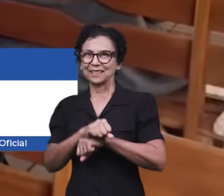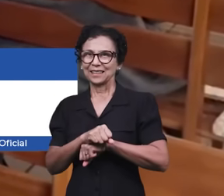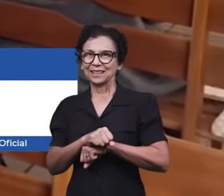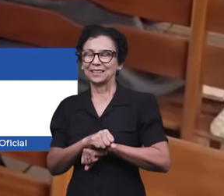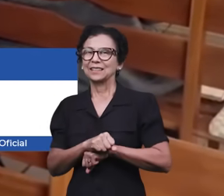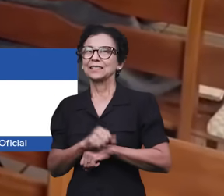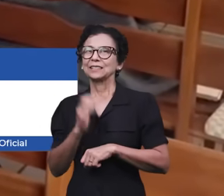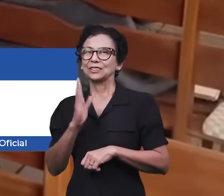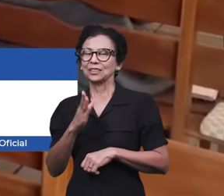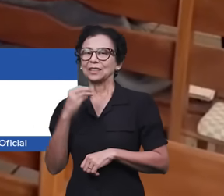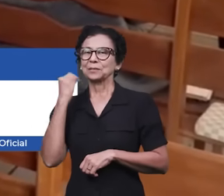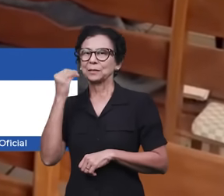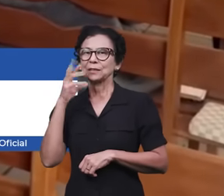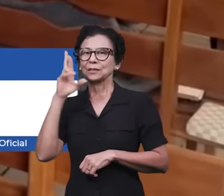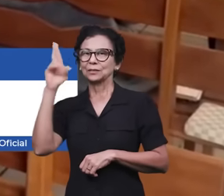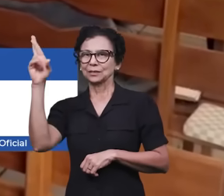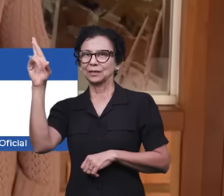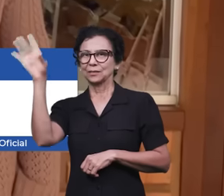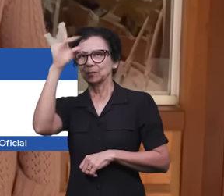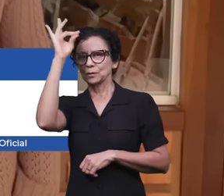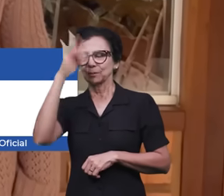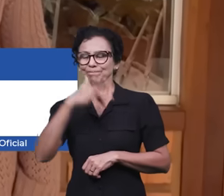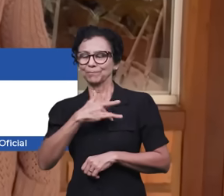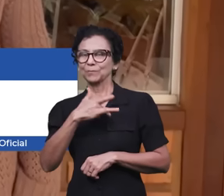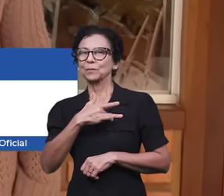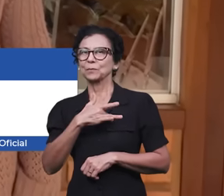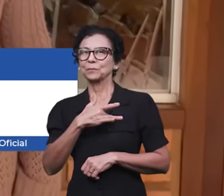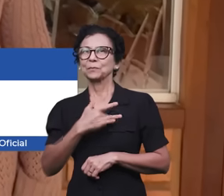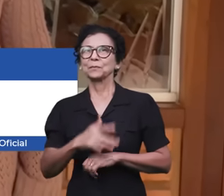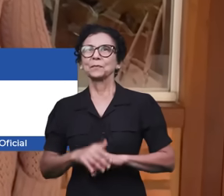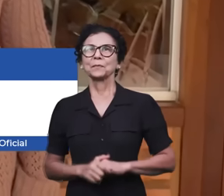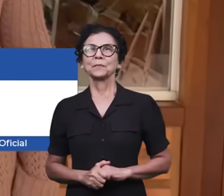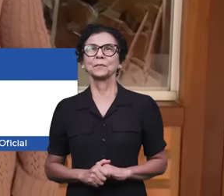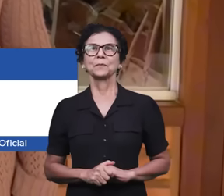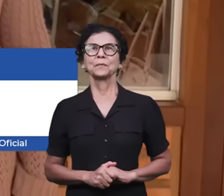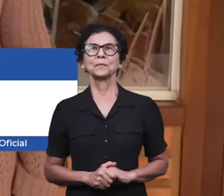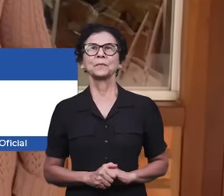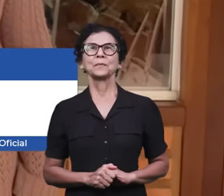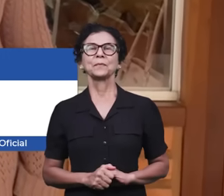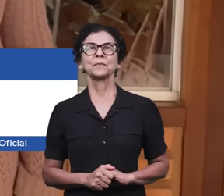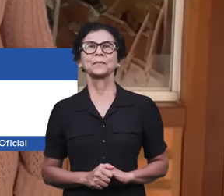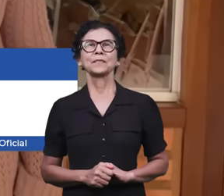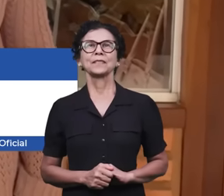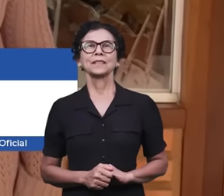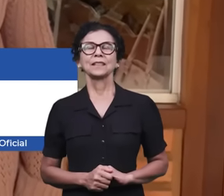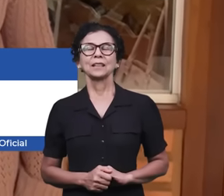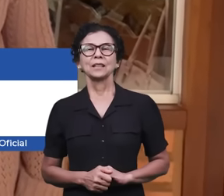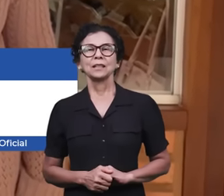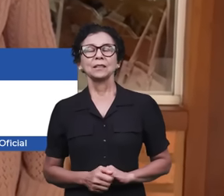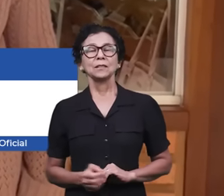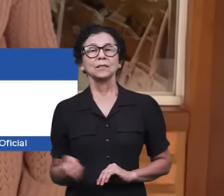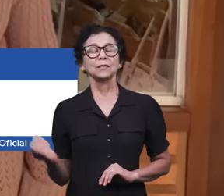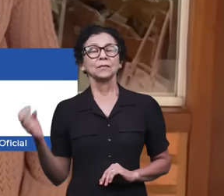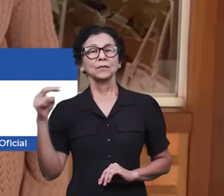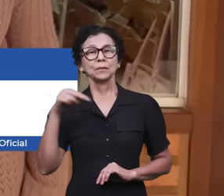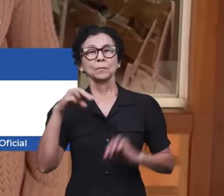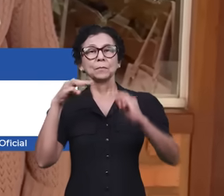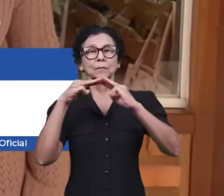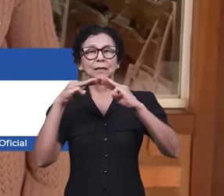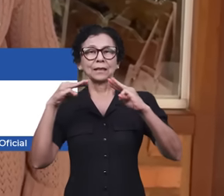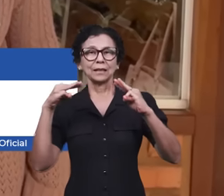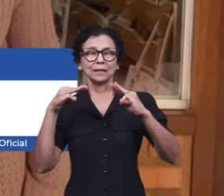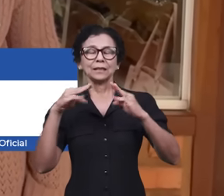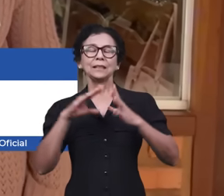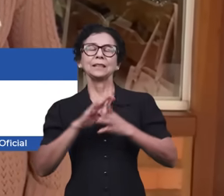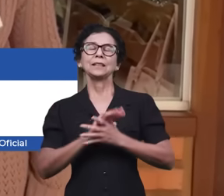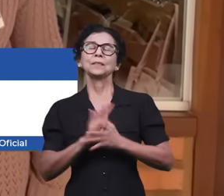puderam sentir o toque do Espírito Santo. Estamos aqui no Manaim, em Chapecó, feliz porque o ano